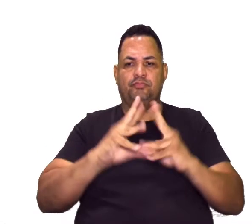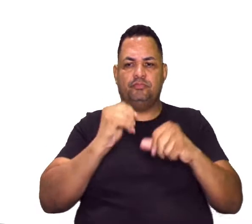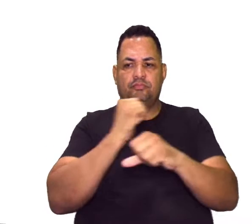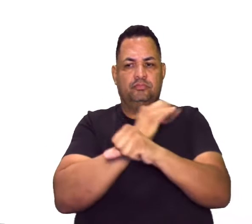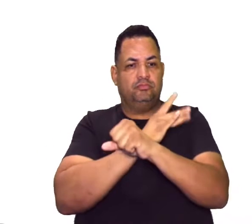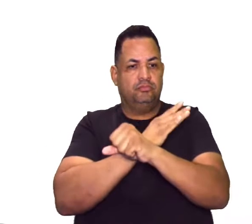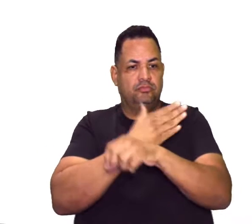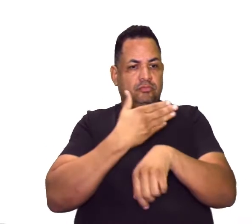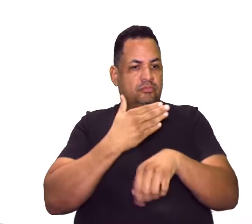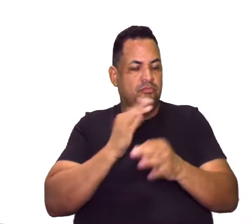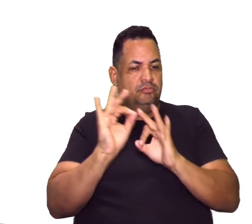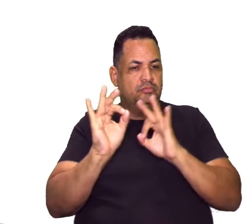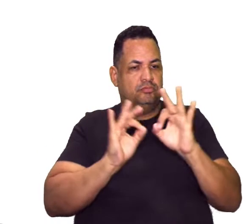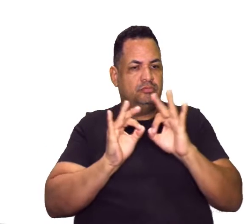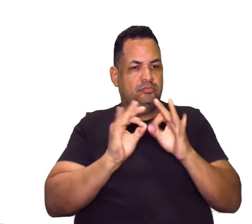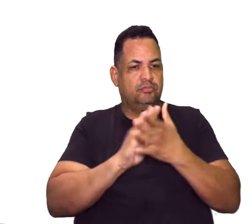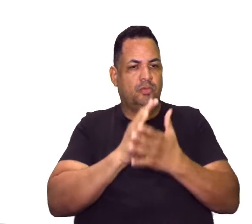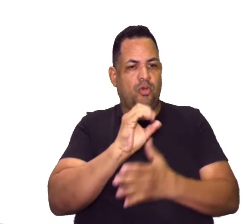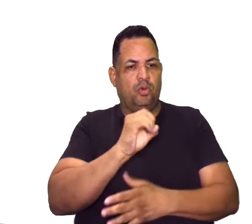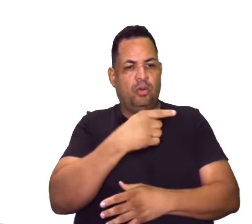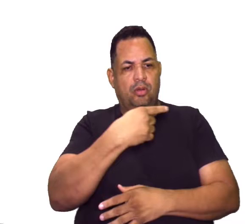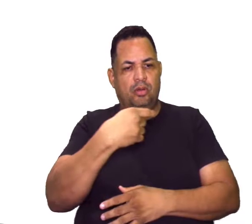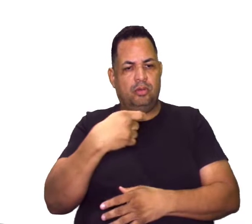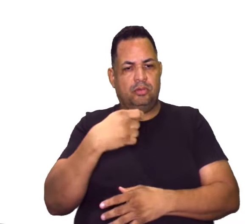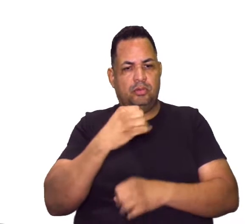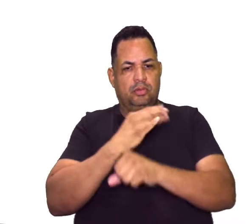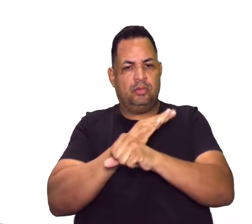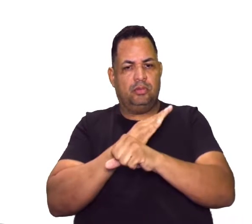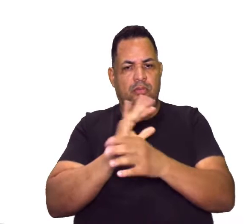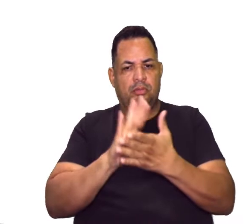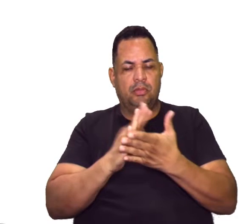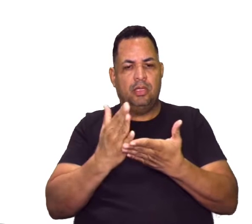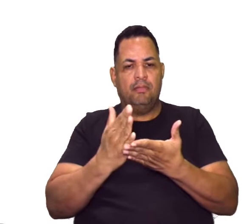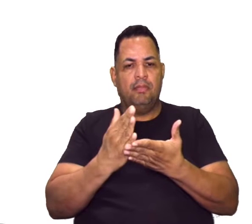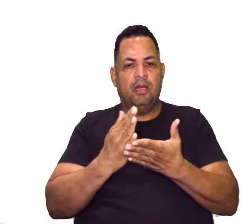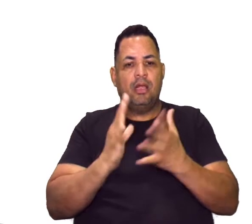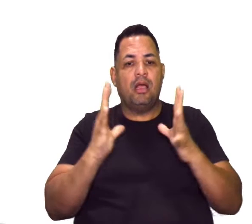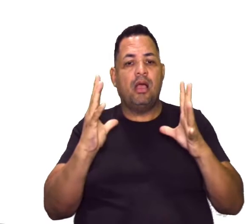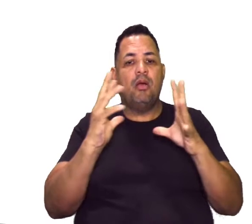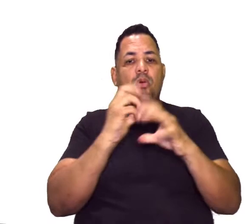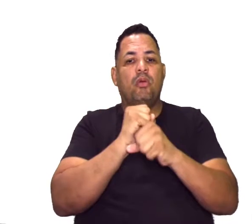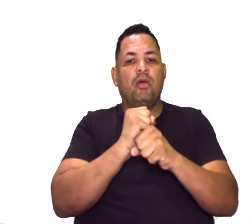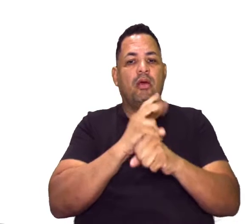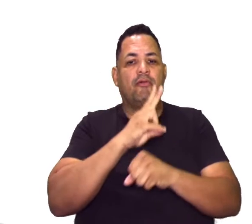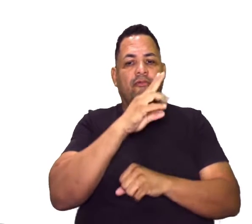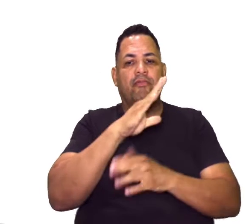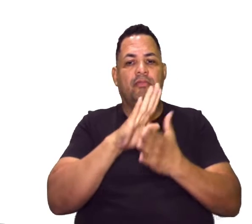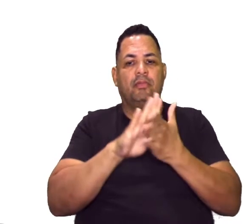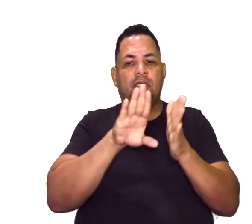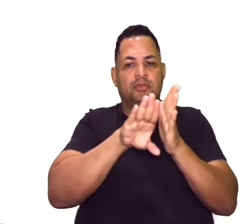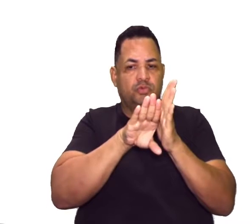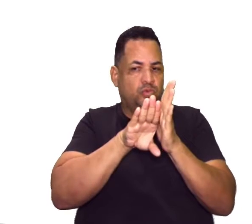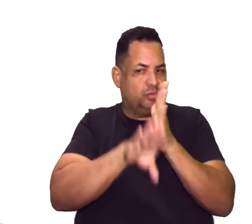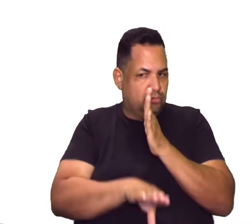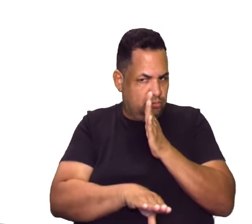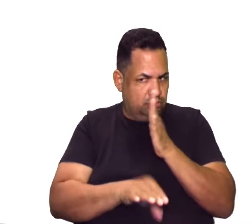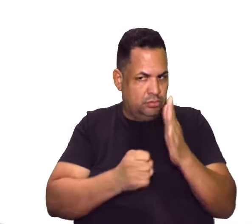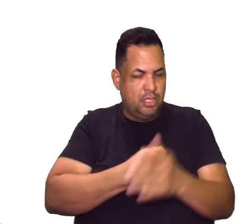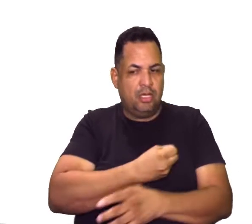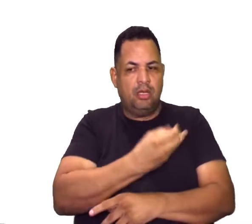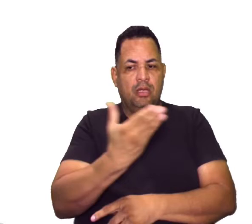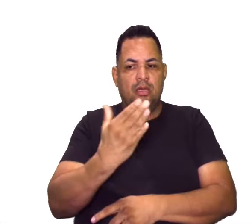do exercício são oxiácidos, para determinar a força, basta subtrair a quantidade